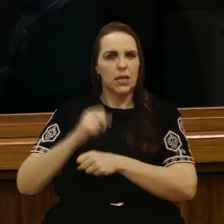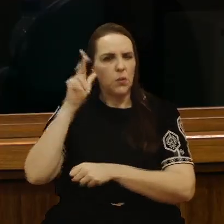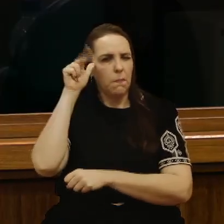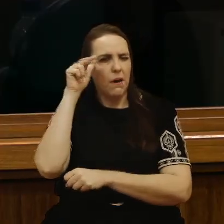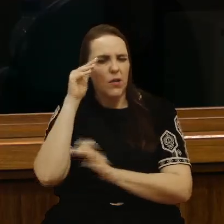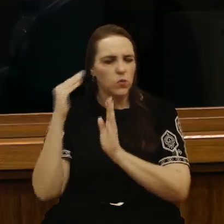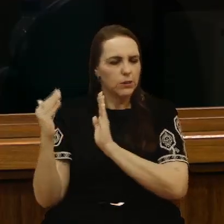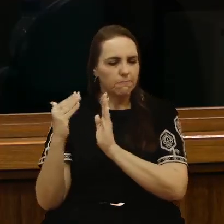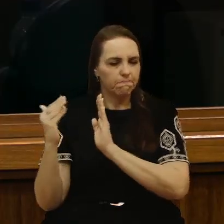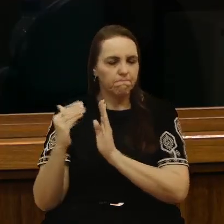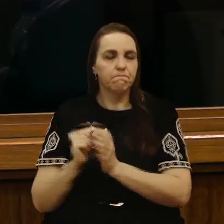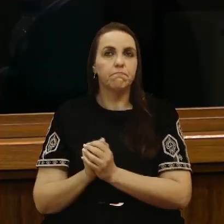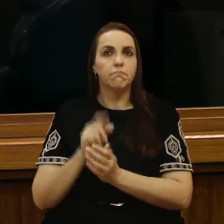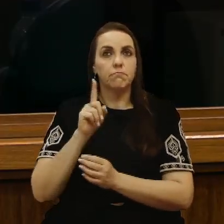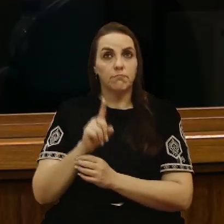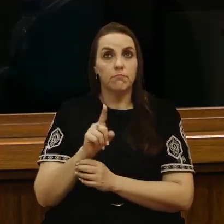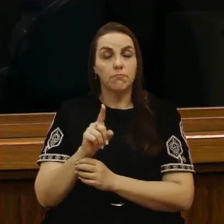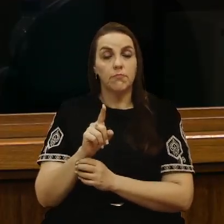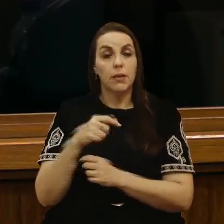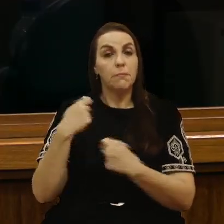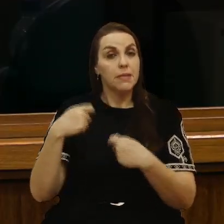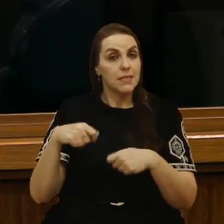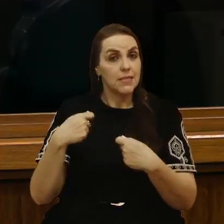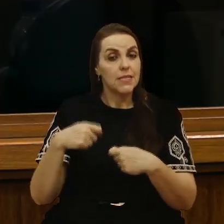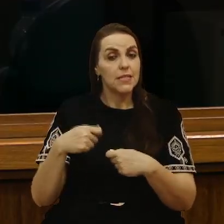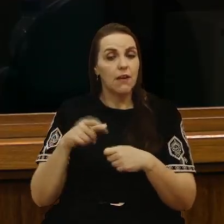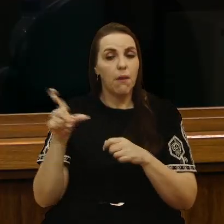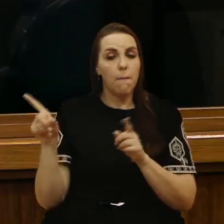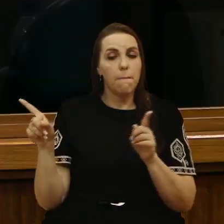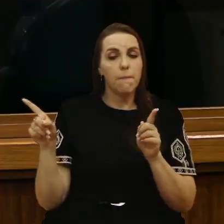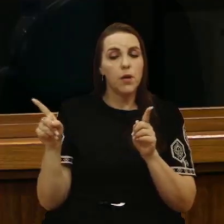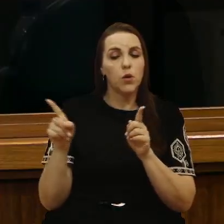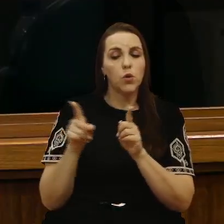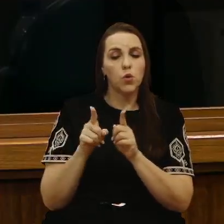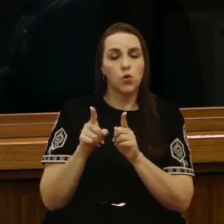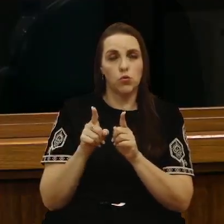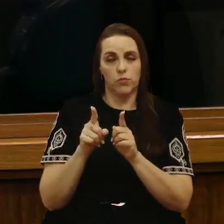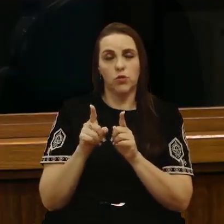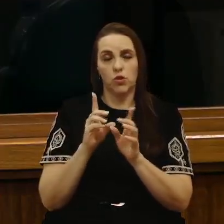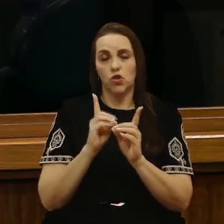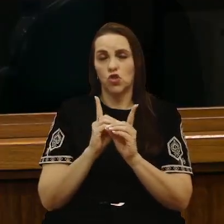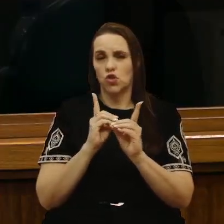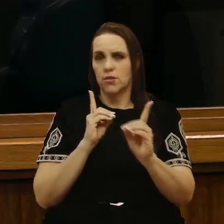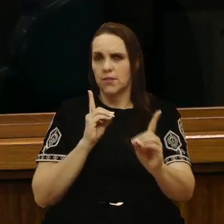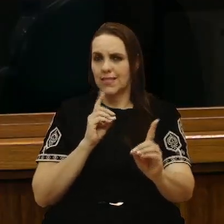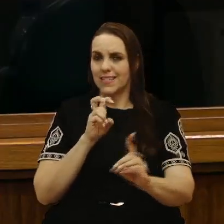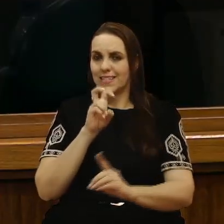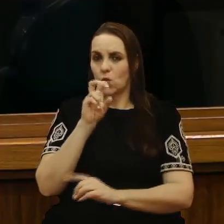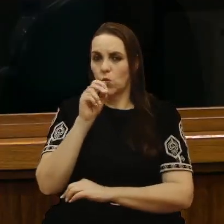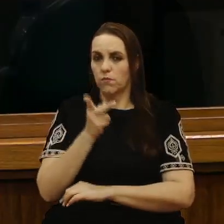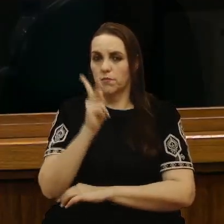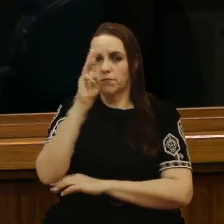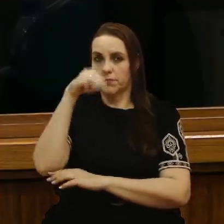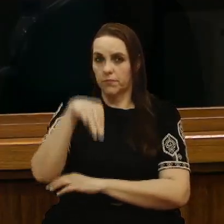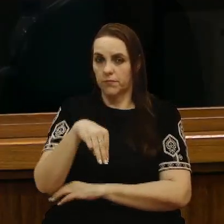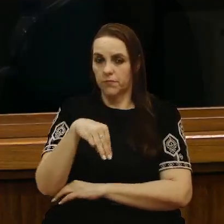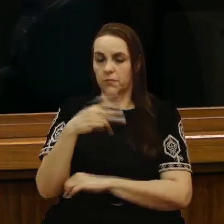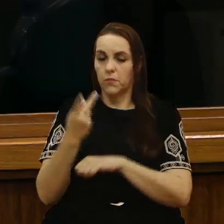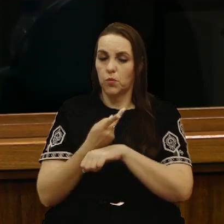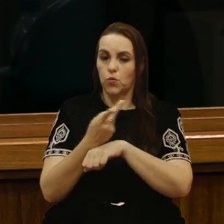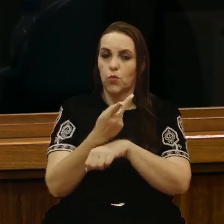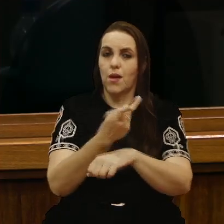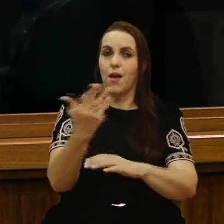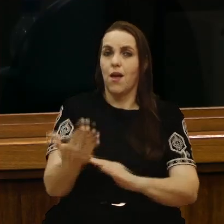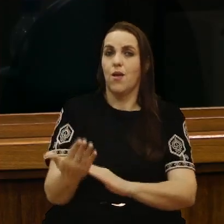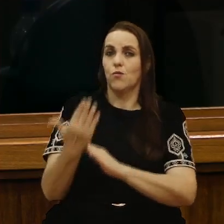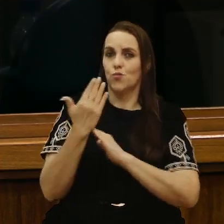percorrer a menor distância é 50 quilômetros para buscar qualquer ajuda naqueles